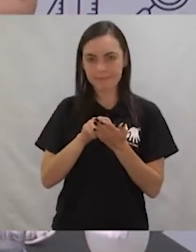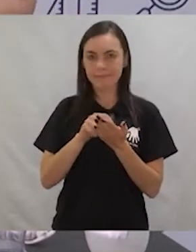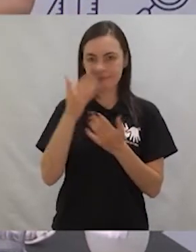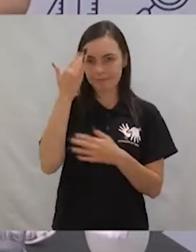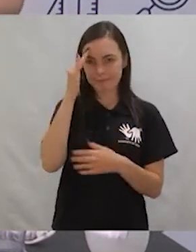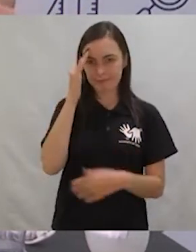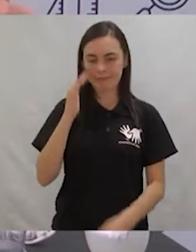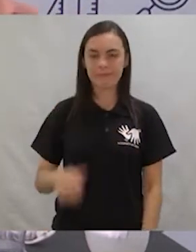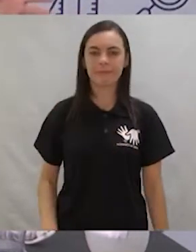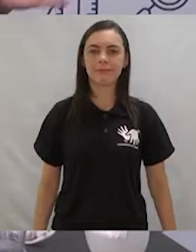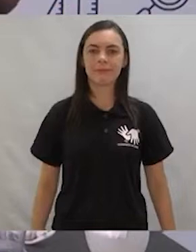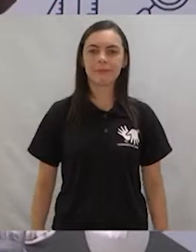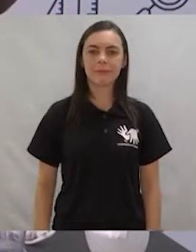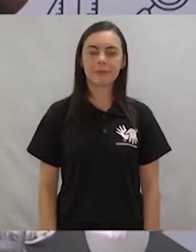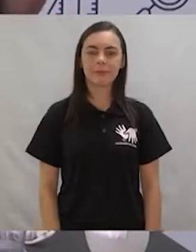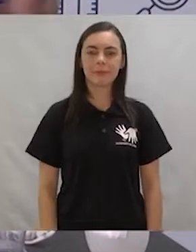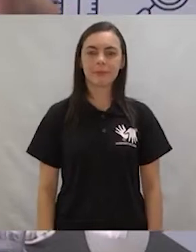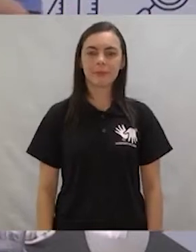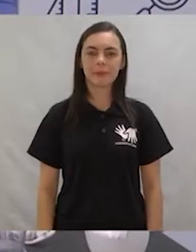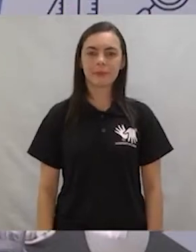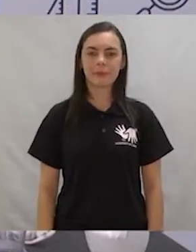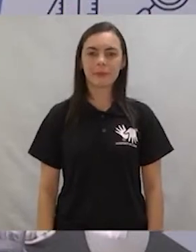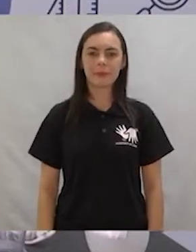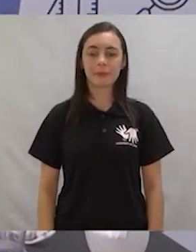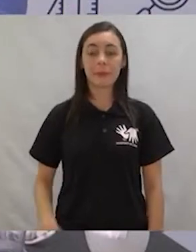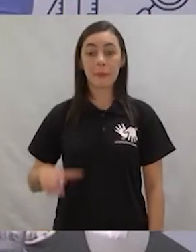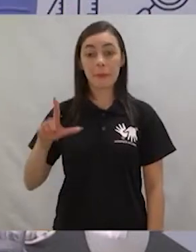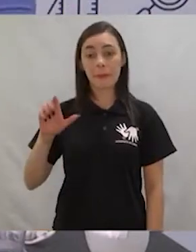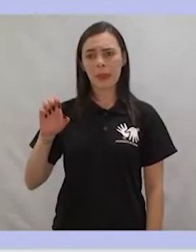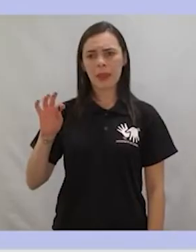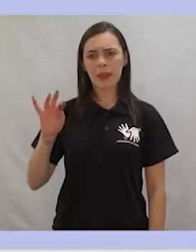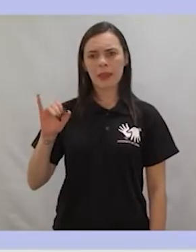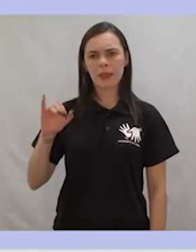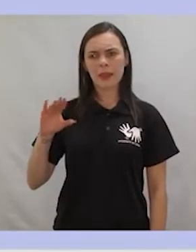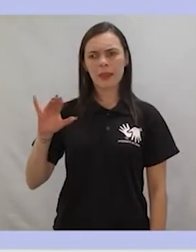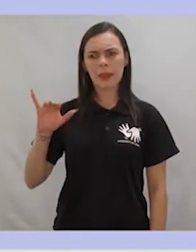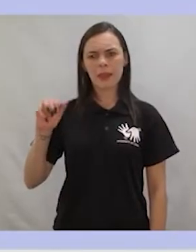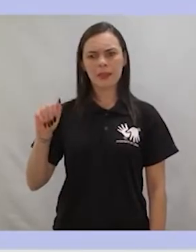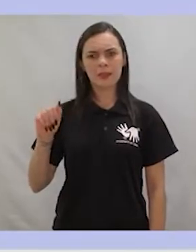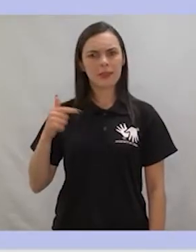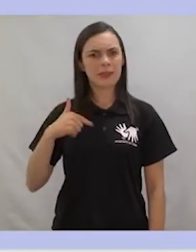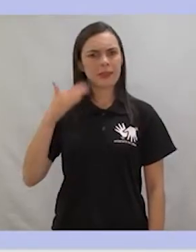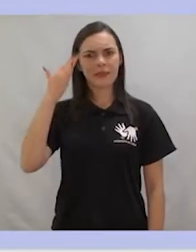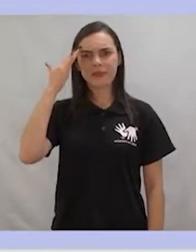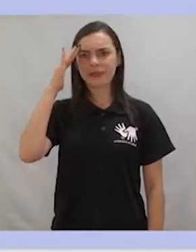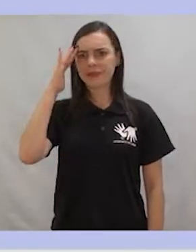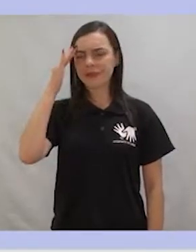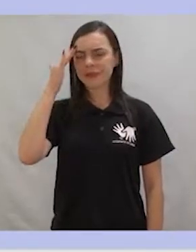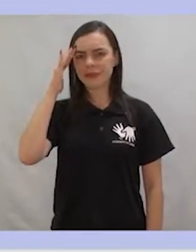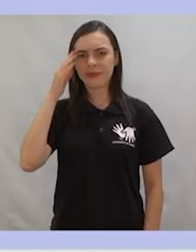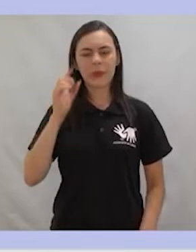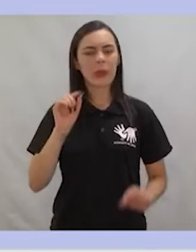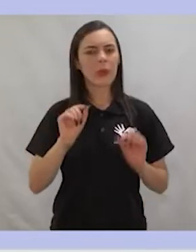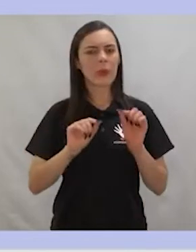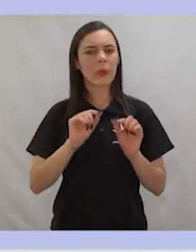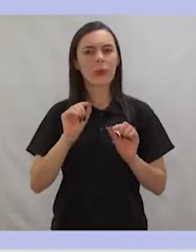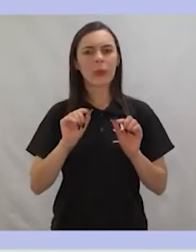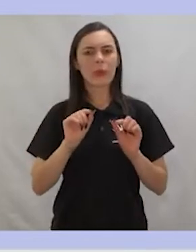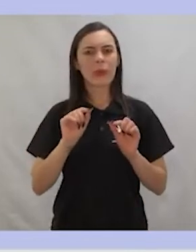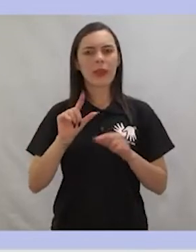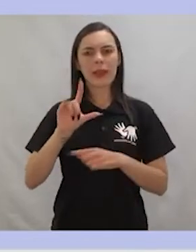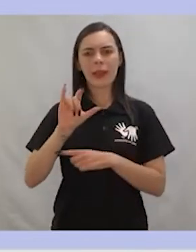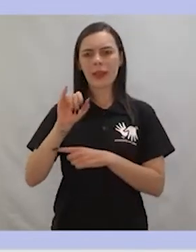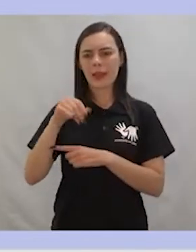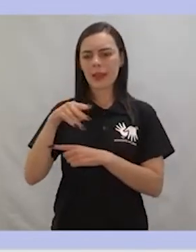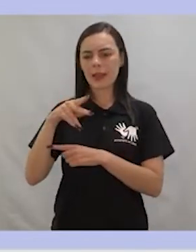Entenderam? Agora aqui, olha, veja a Letícia. A Letícia não conseguiu entender o que, que